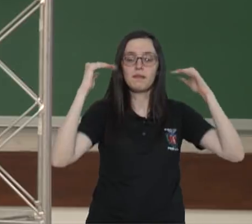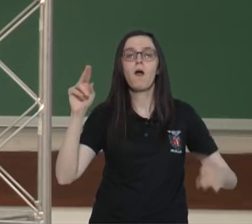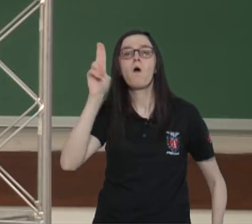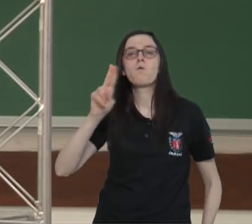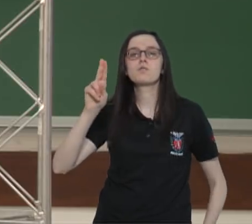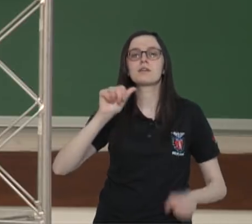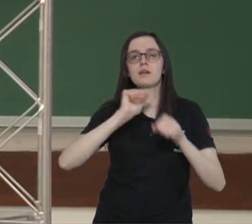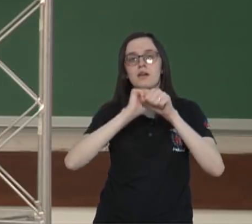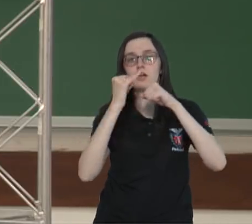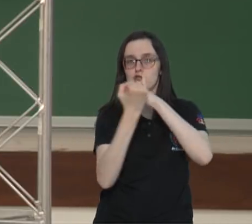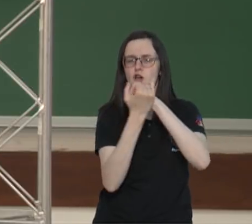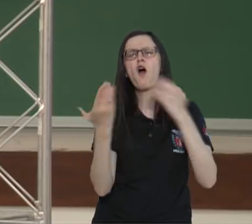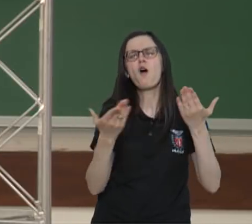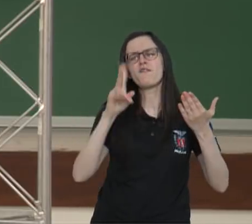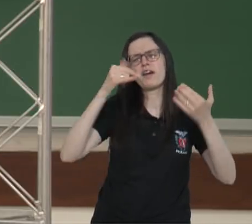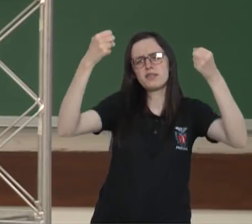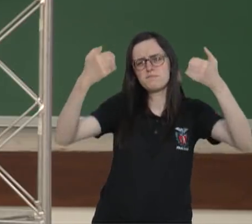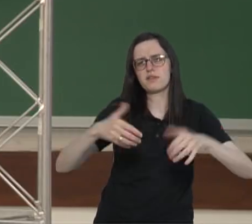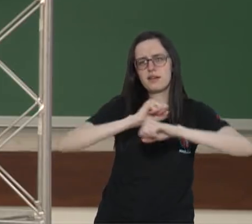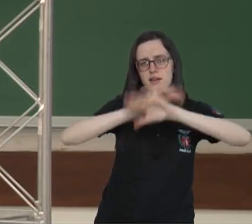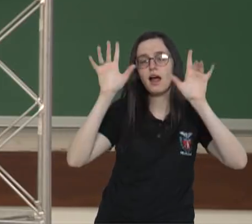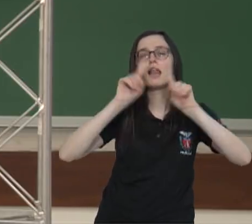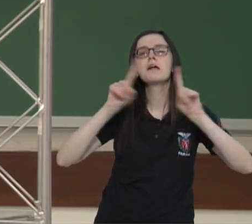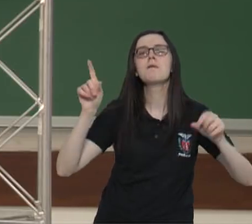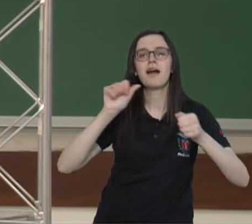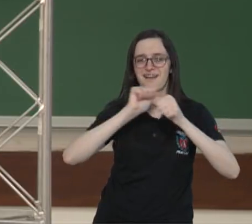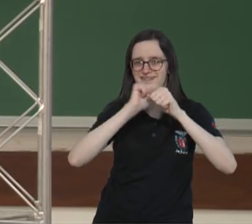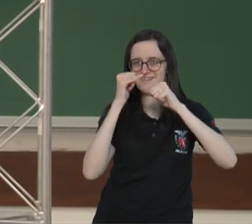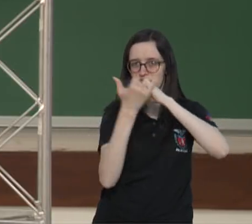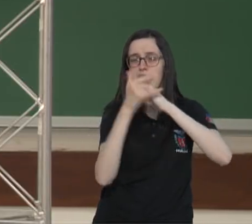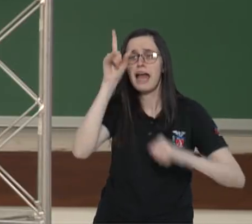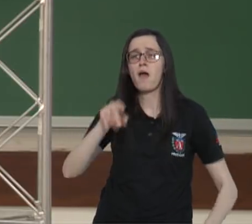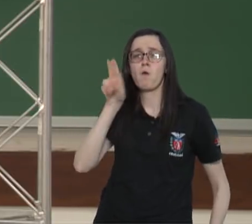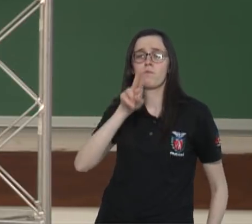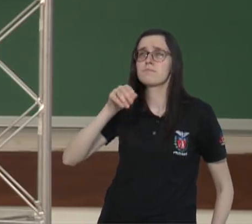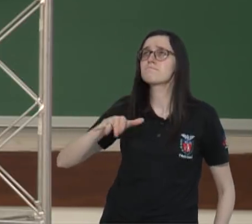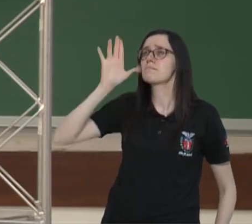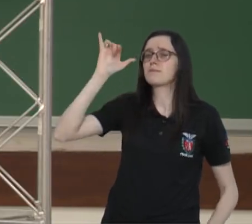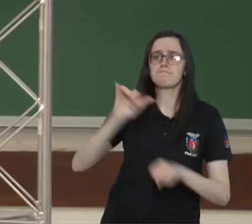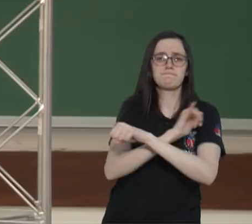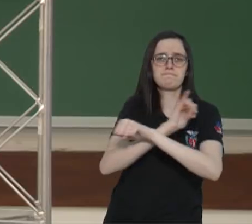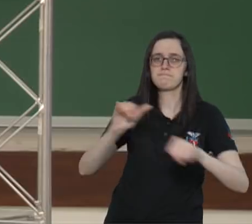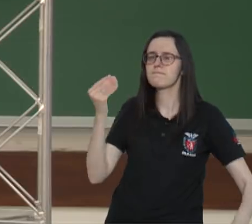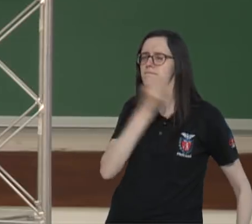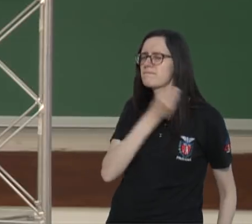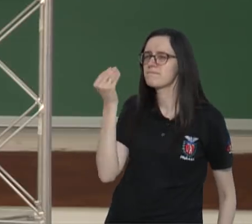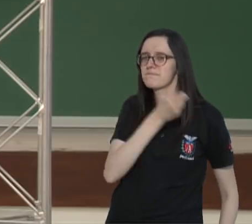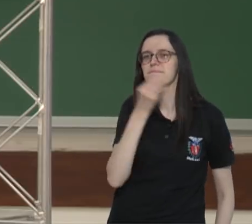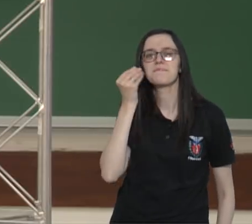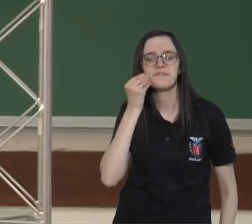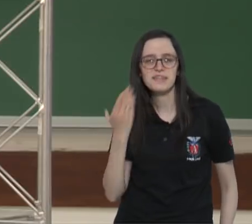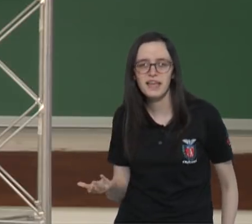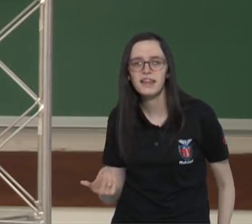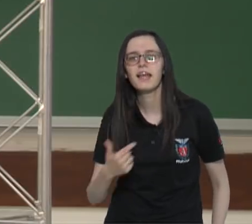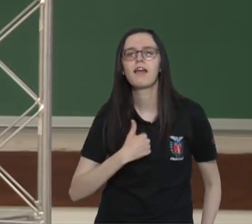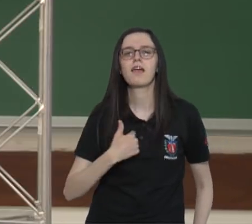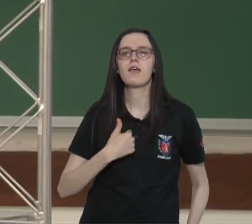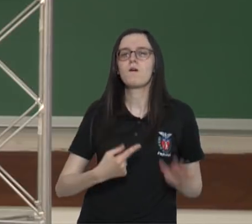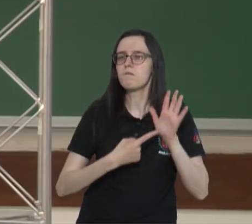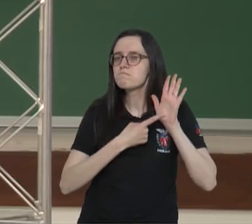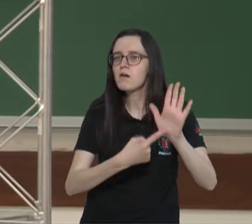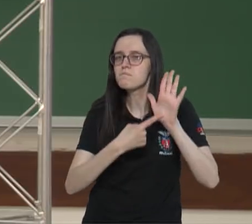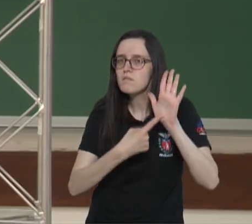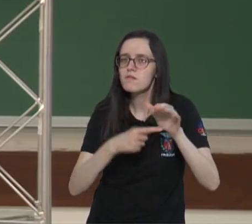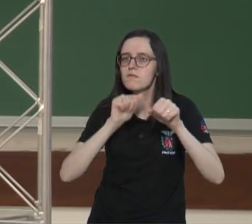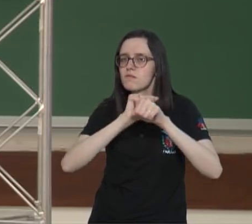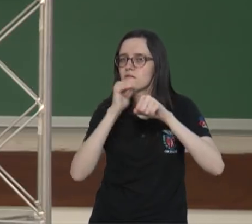nós vamos falar com mais calma hoje, mas o uso do adjetivo é uma das principais ferramentas para essa persuasão. Ou seja, você colocar adjetivos,